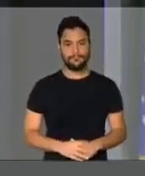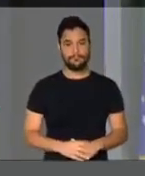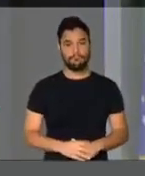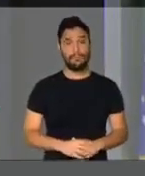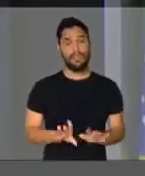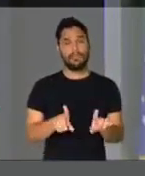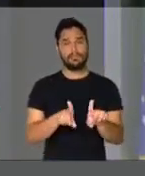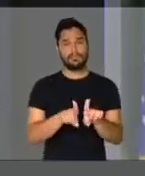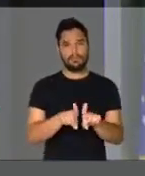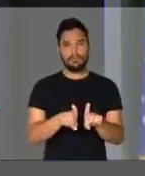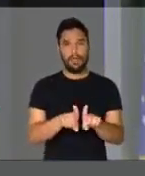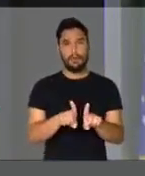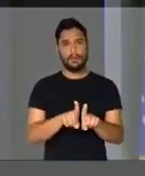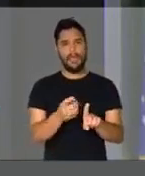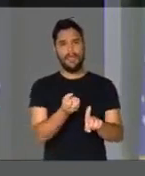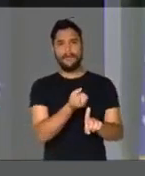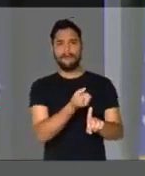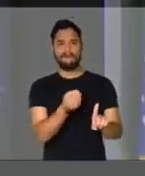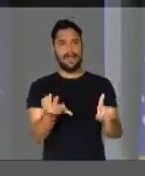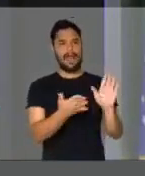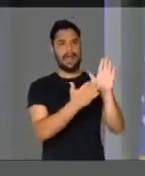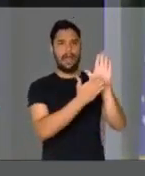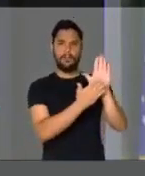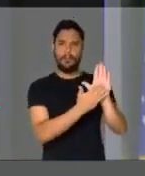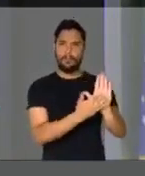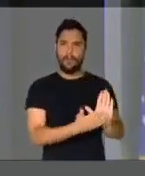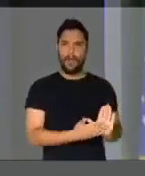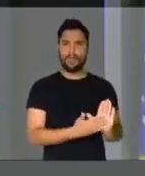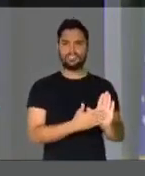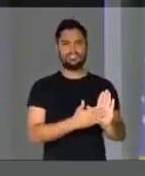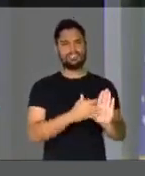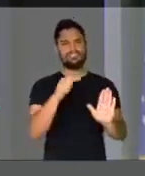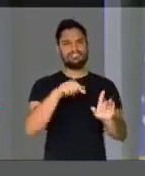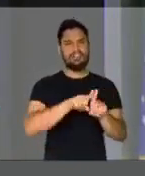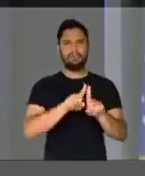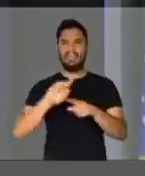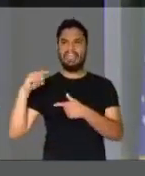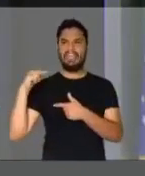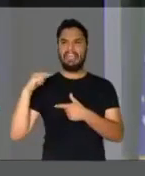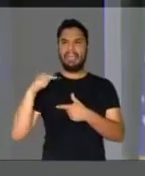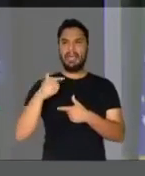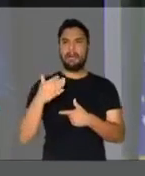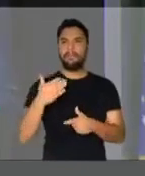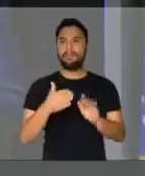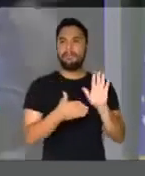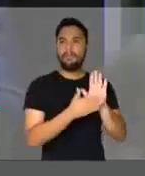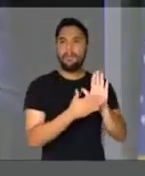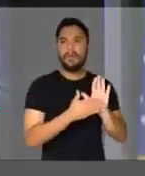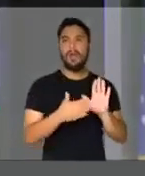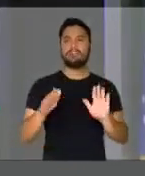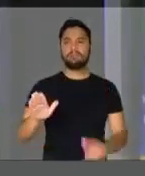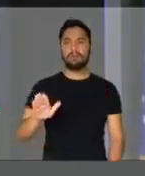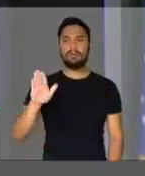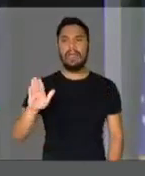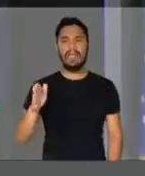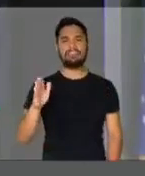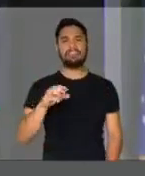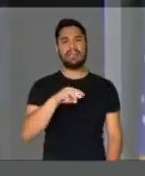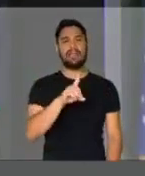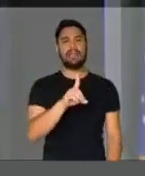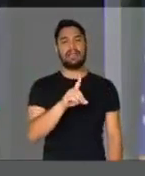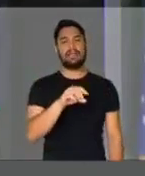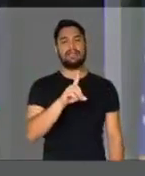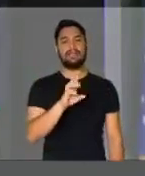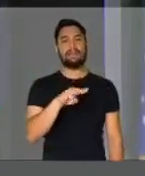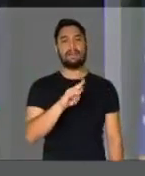Concomitante a isso, as propostas populistas ou as práticas de gestão demagógicas, que em tese deveriam promover